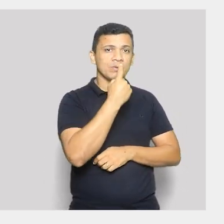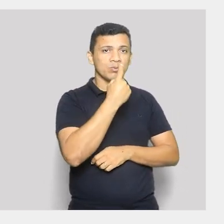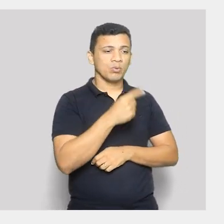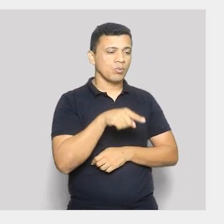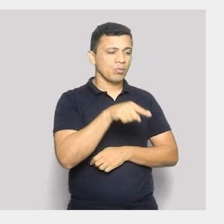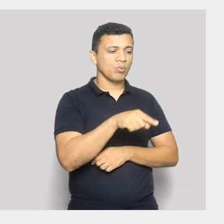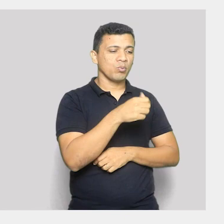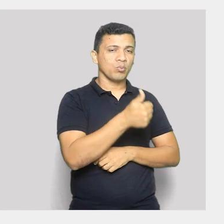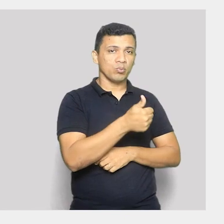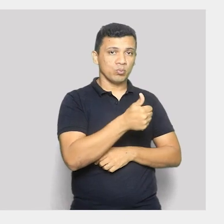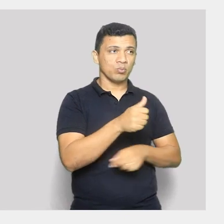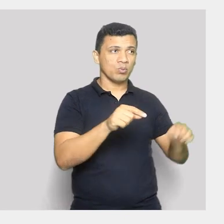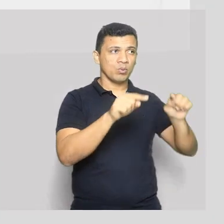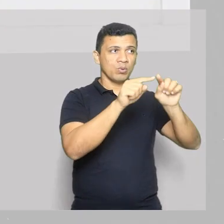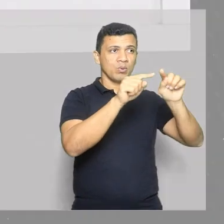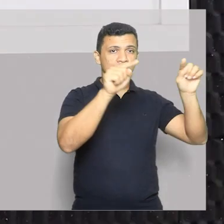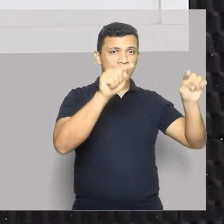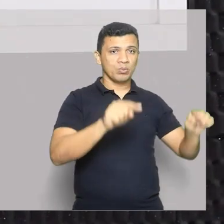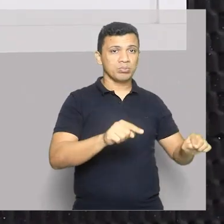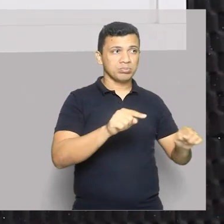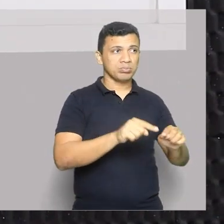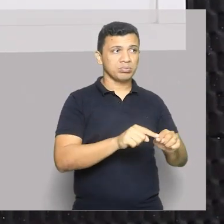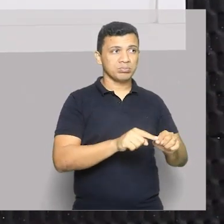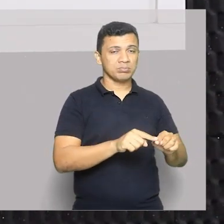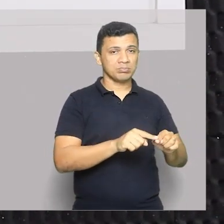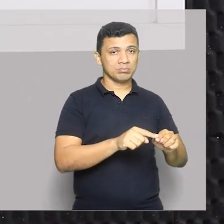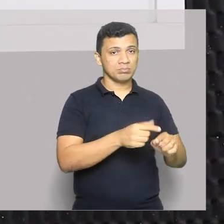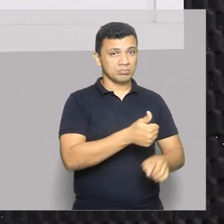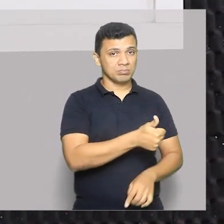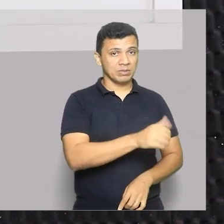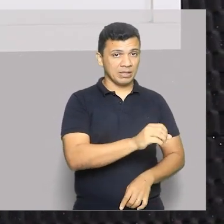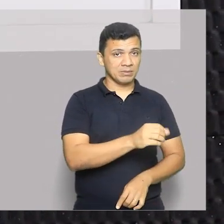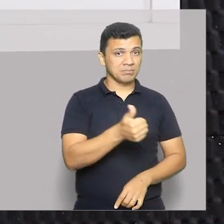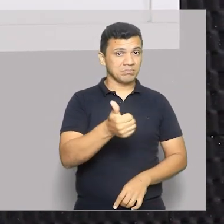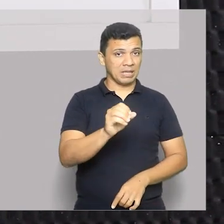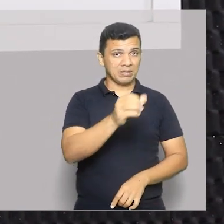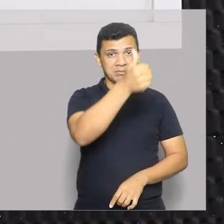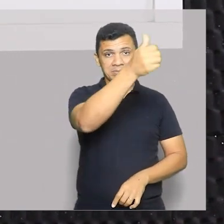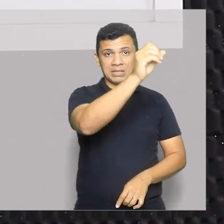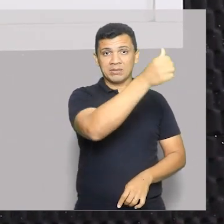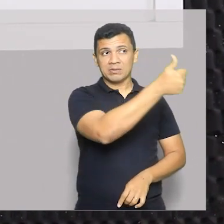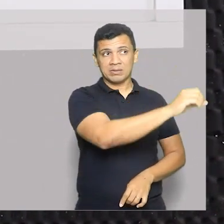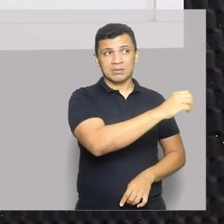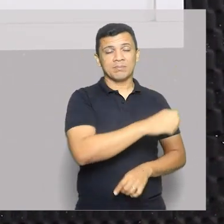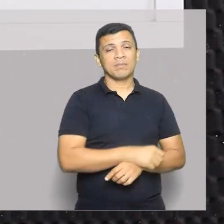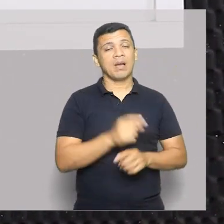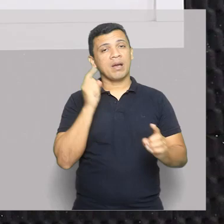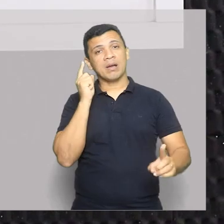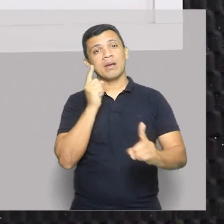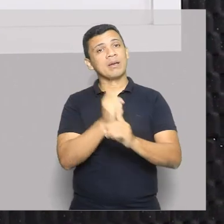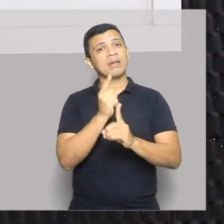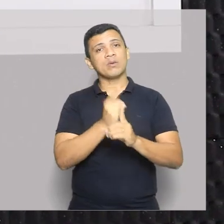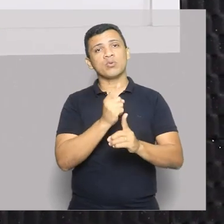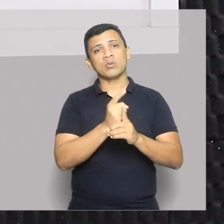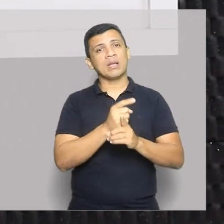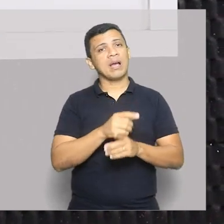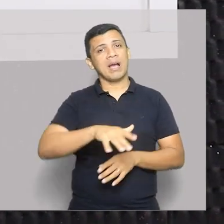quadrado de lado 10. A gente sabe, turma, que para você encontrar a área de um